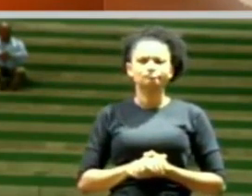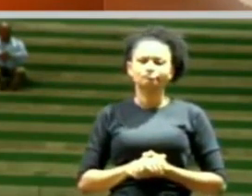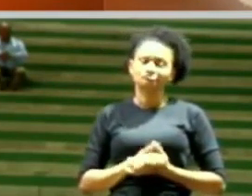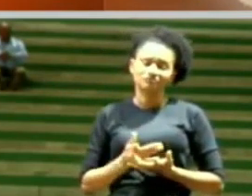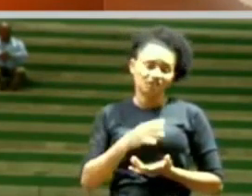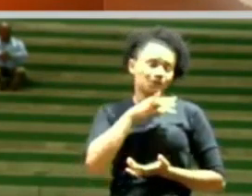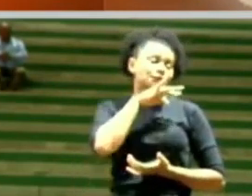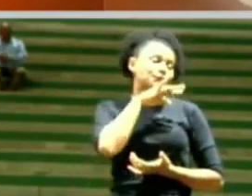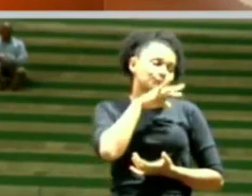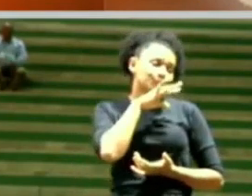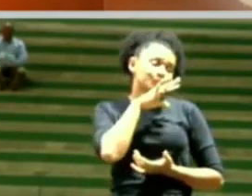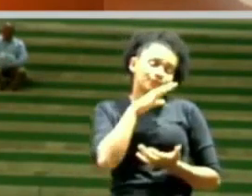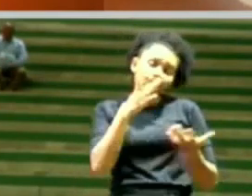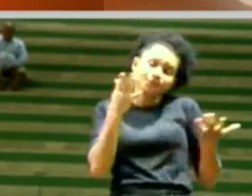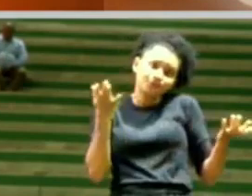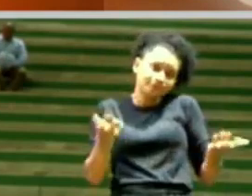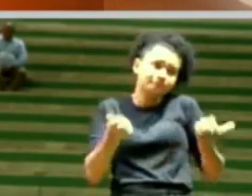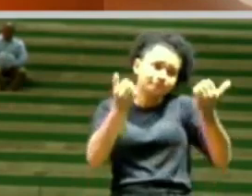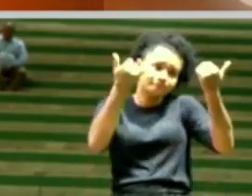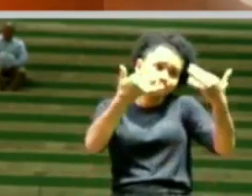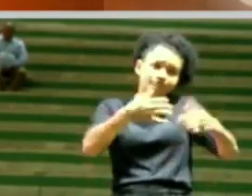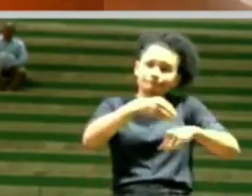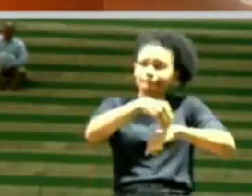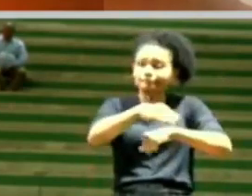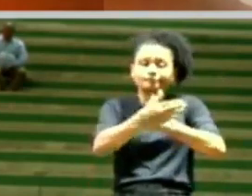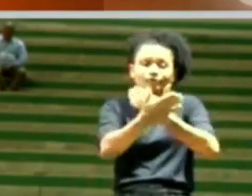É ruim, mas é o que tem para hoje à noite.